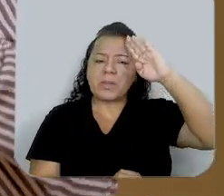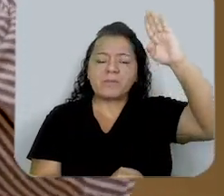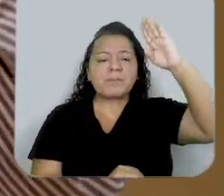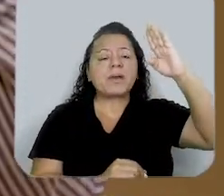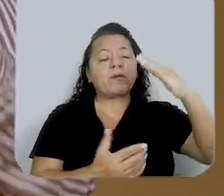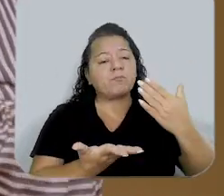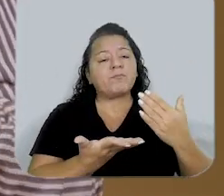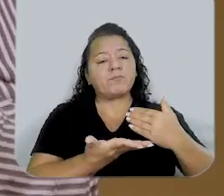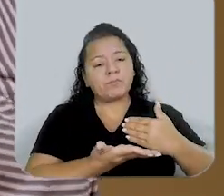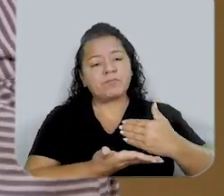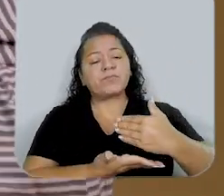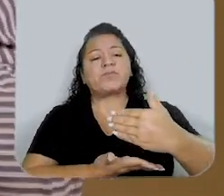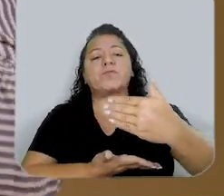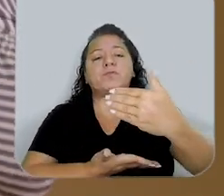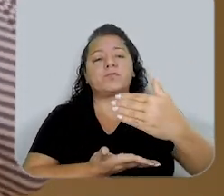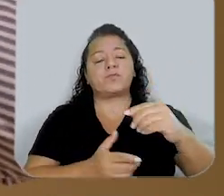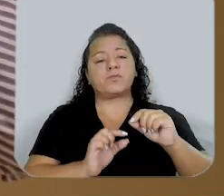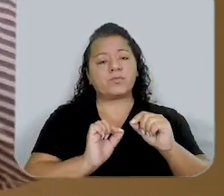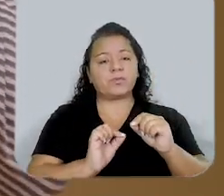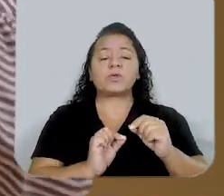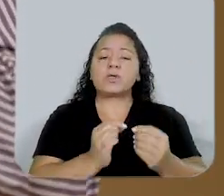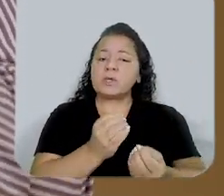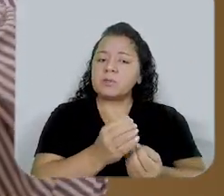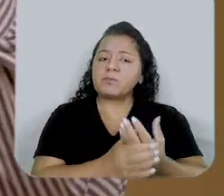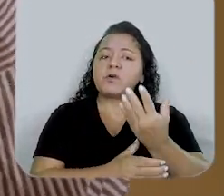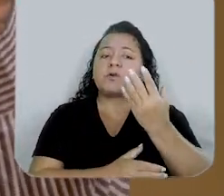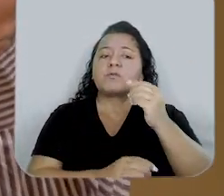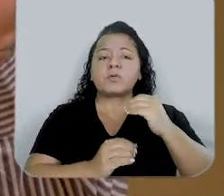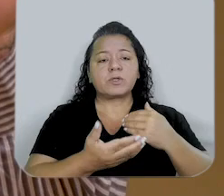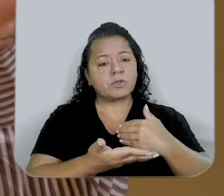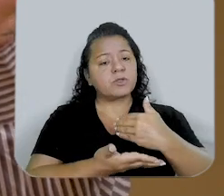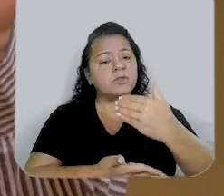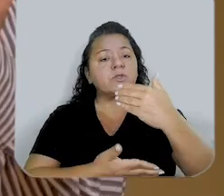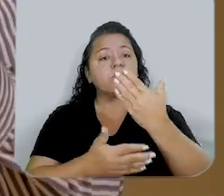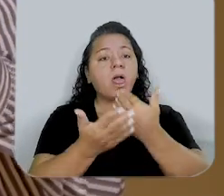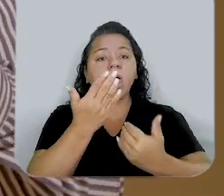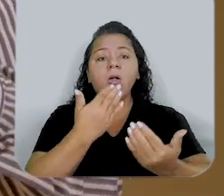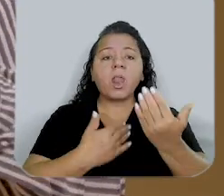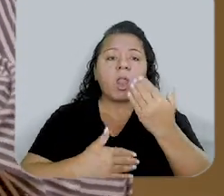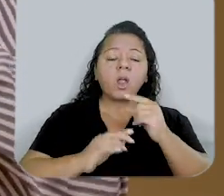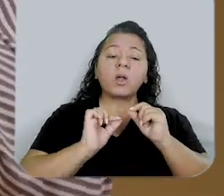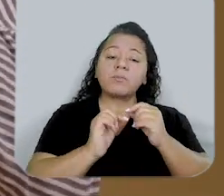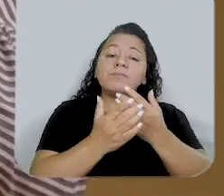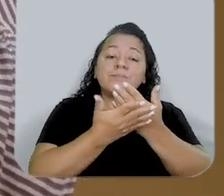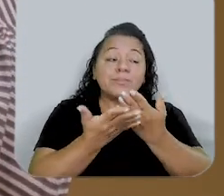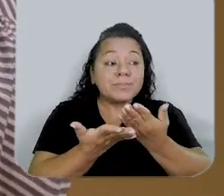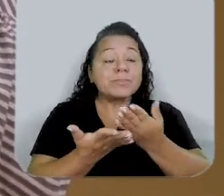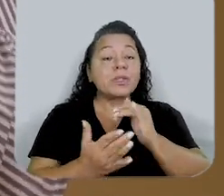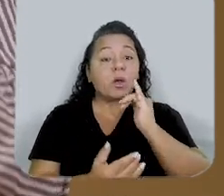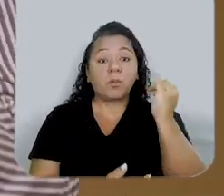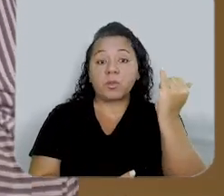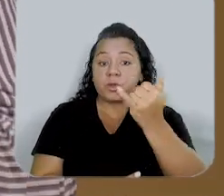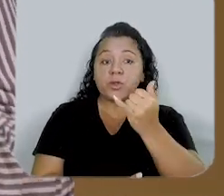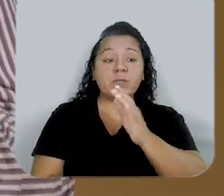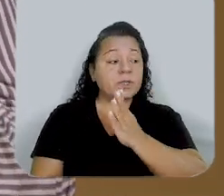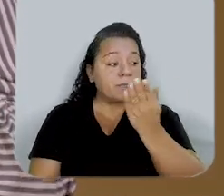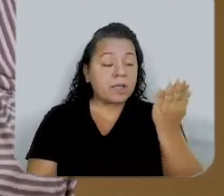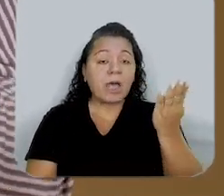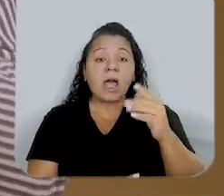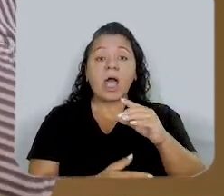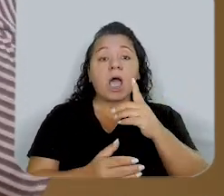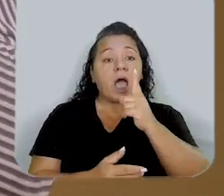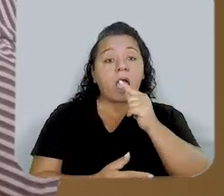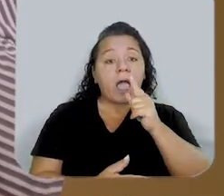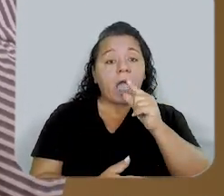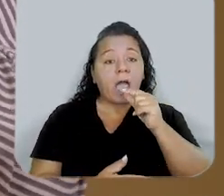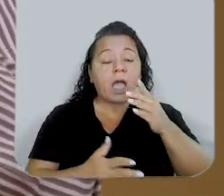o alimento, se produz o alimento. Enfim, o rio é fundamental, como disse ainda há pouco, Clarinda, rio é vida. É